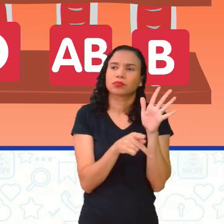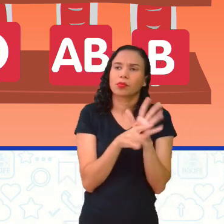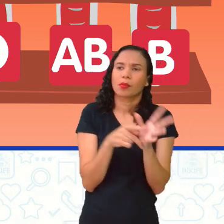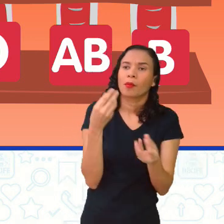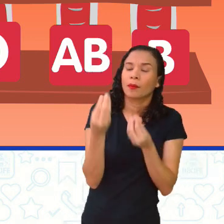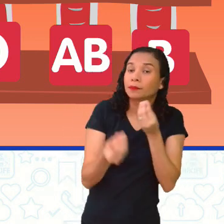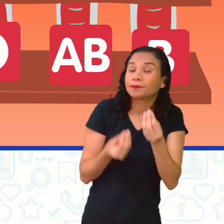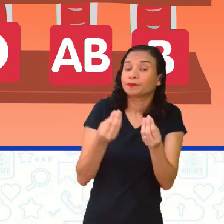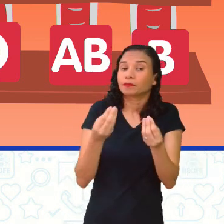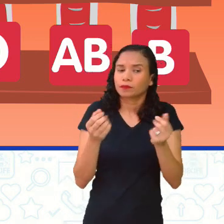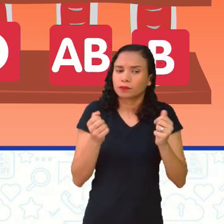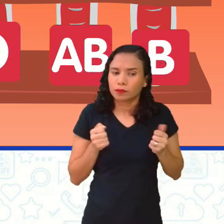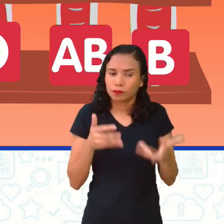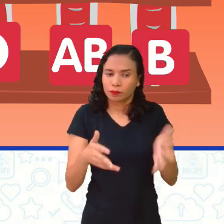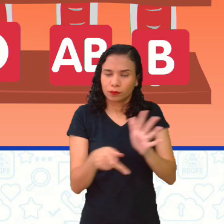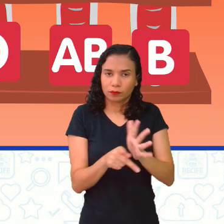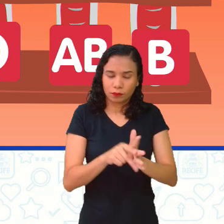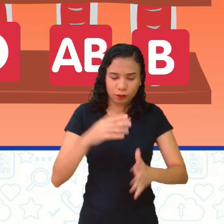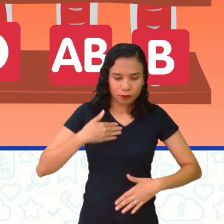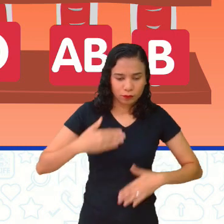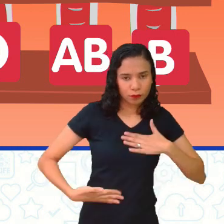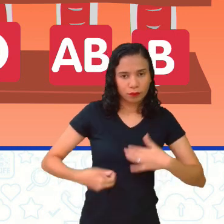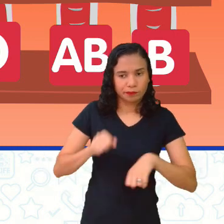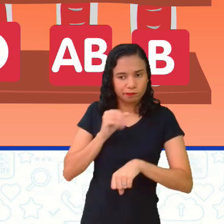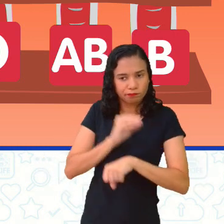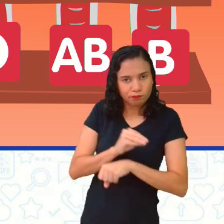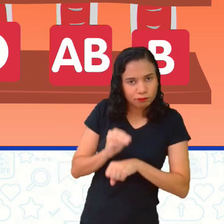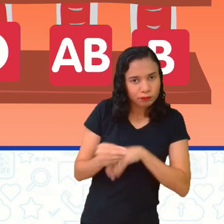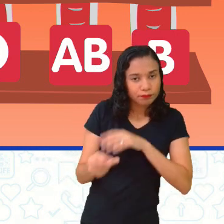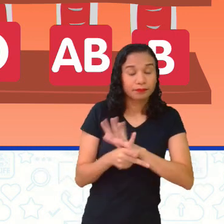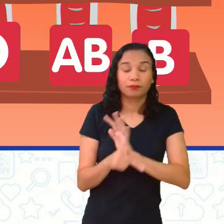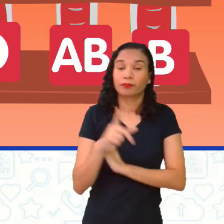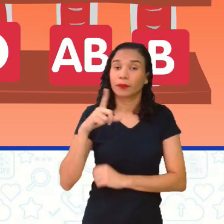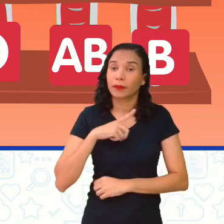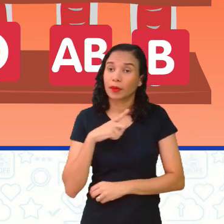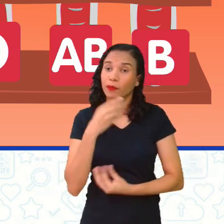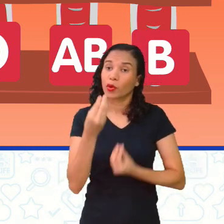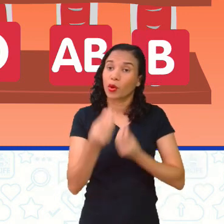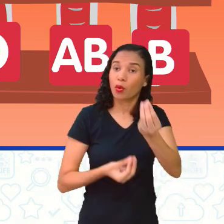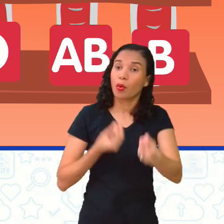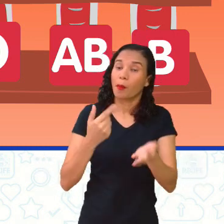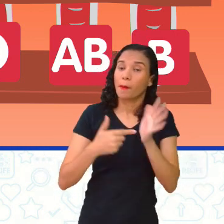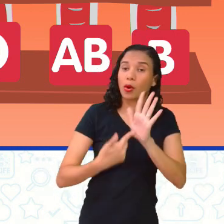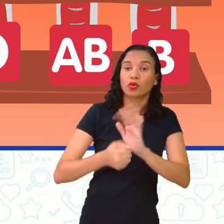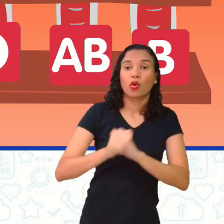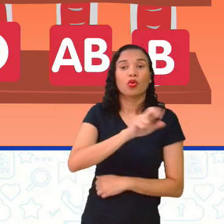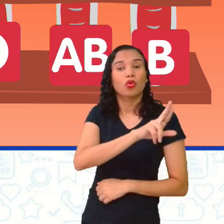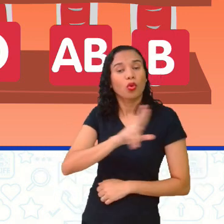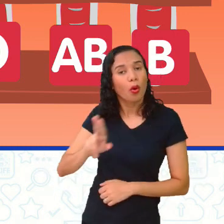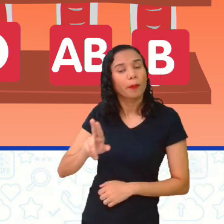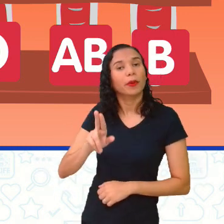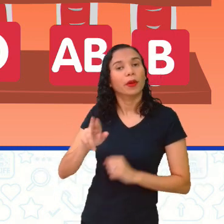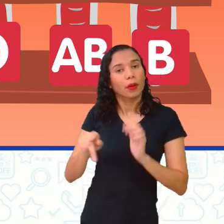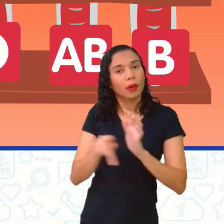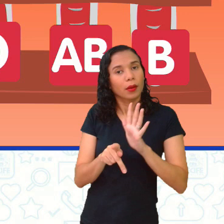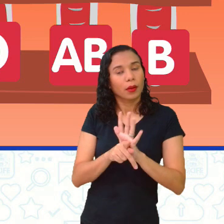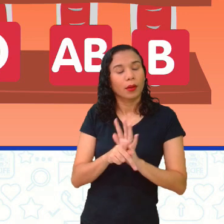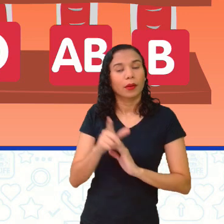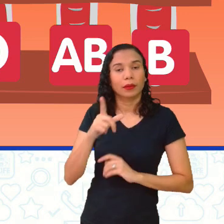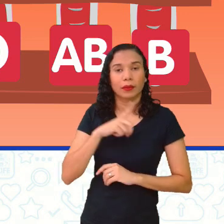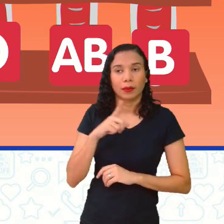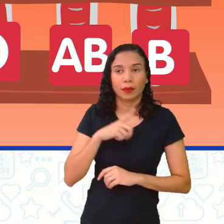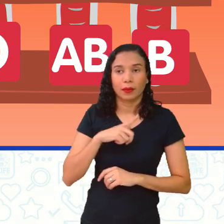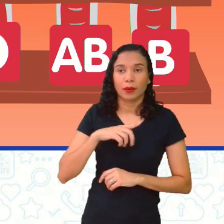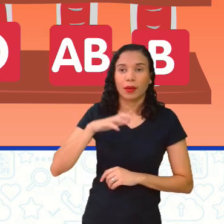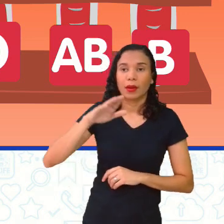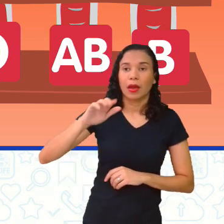devia-se a uma reação imunológica. Essa incompatibilidade passou-se, então, a chamar nas hemácias